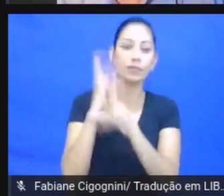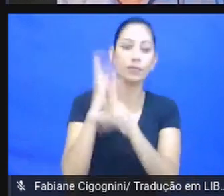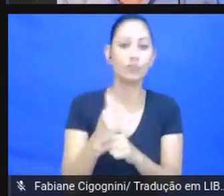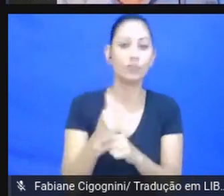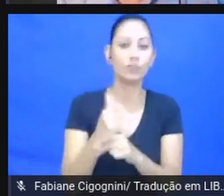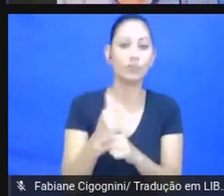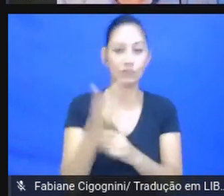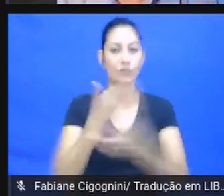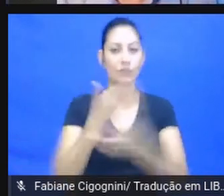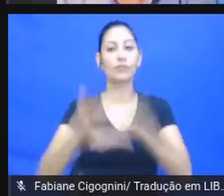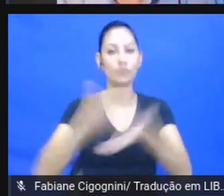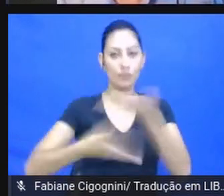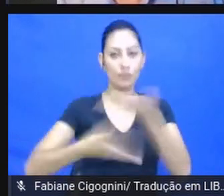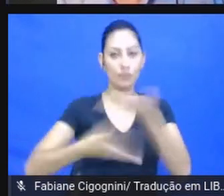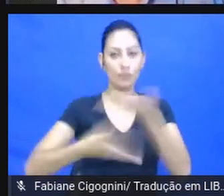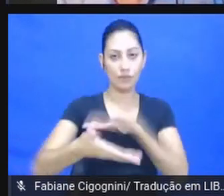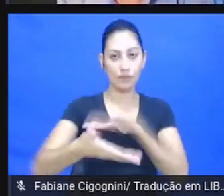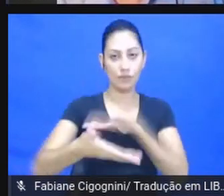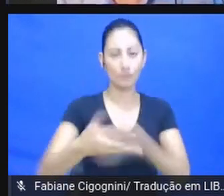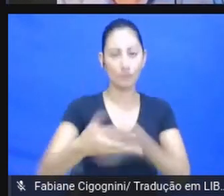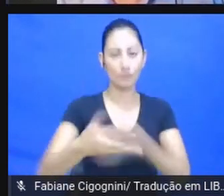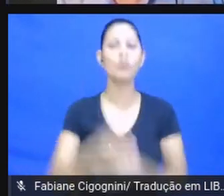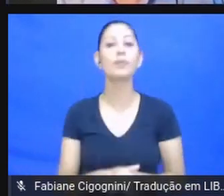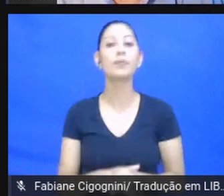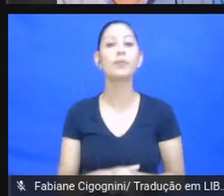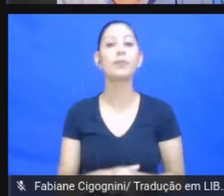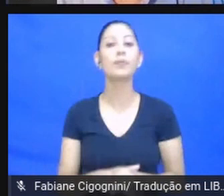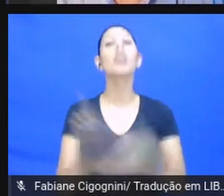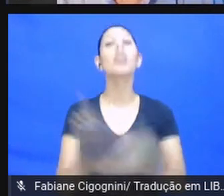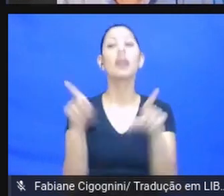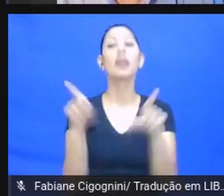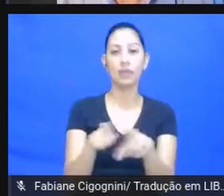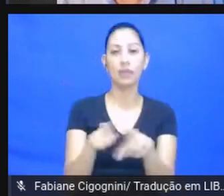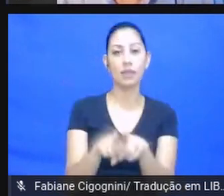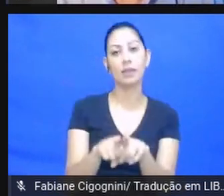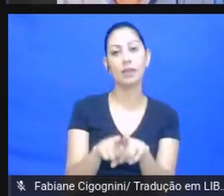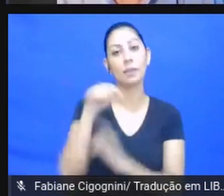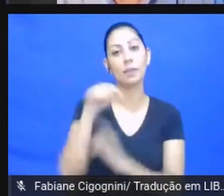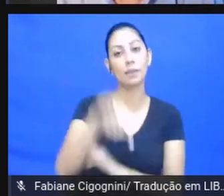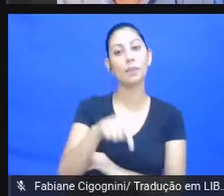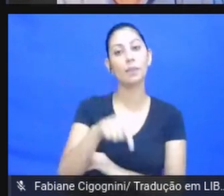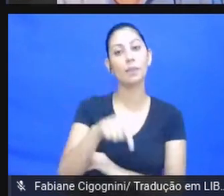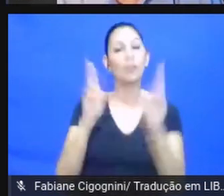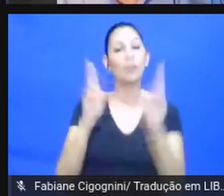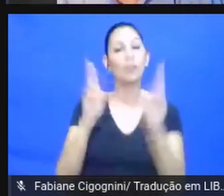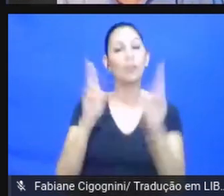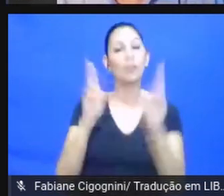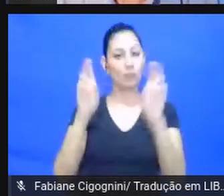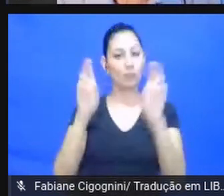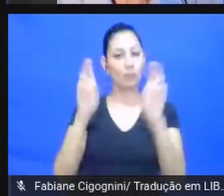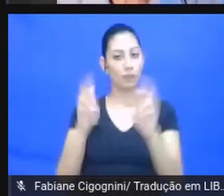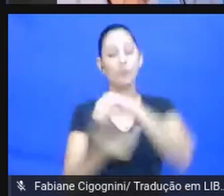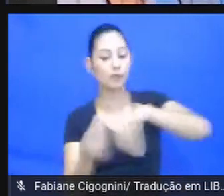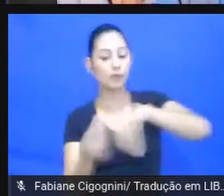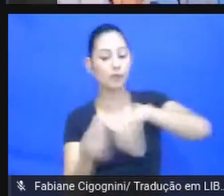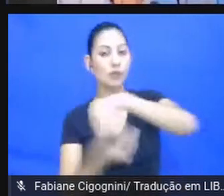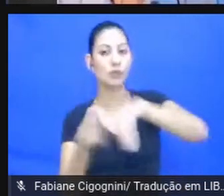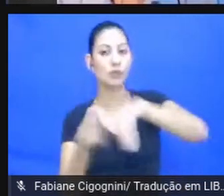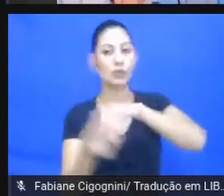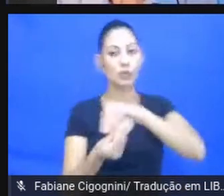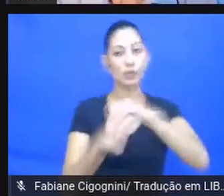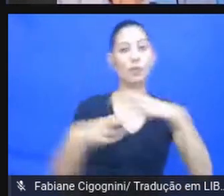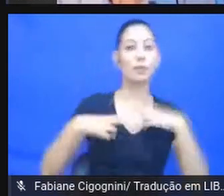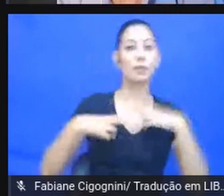Também, um pouco misturando o pessoal e o social, participo, vejo